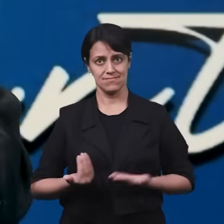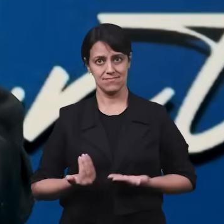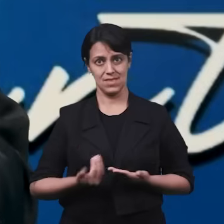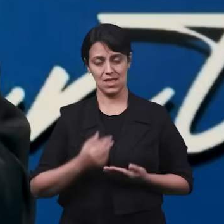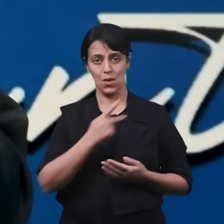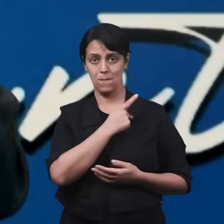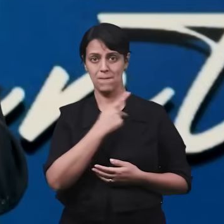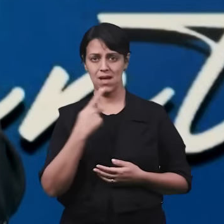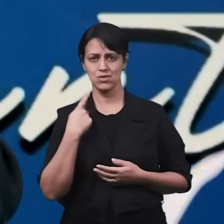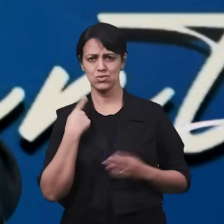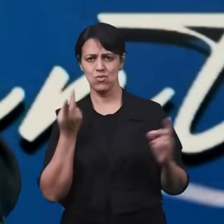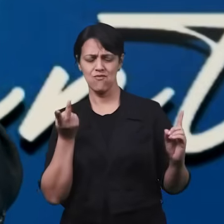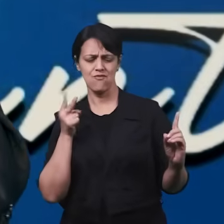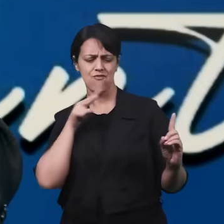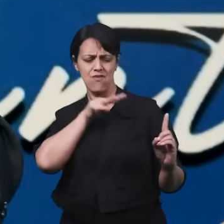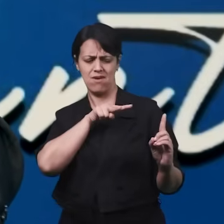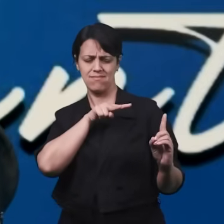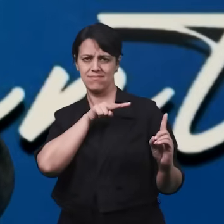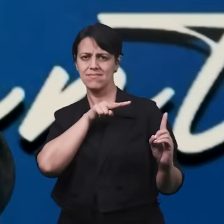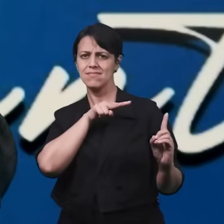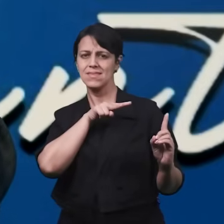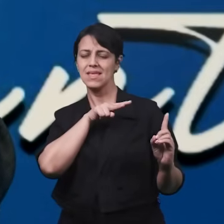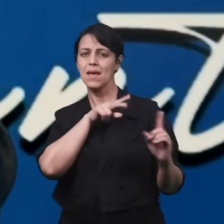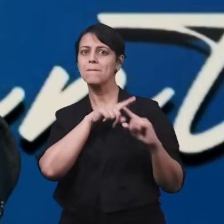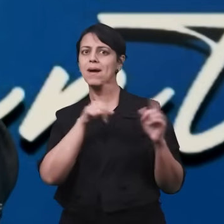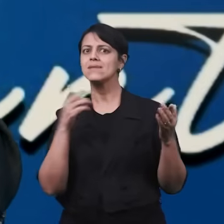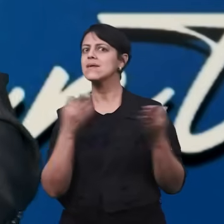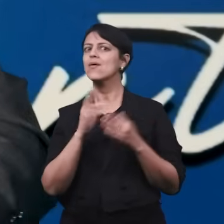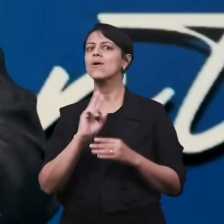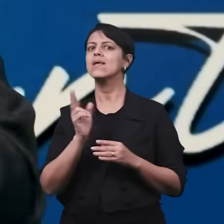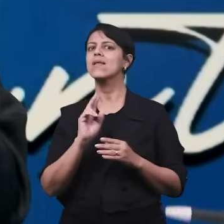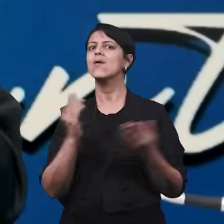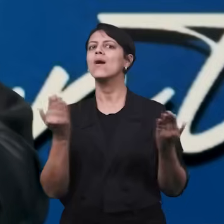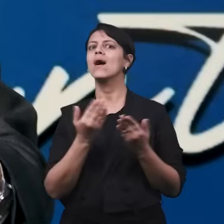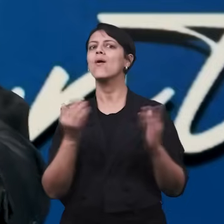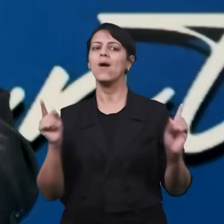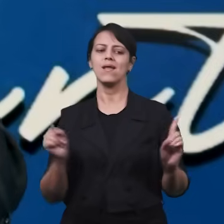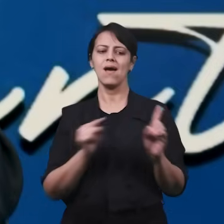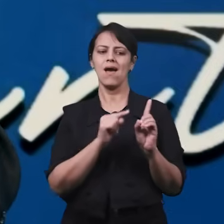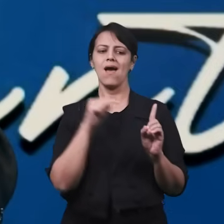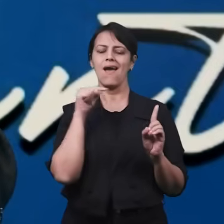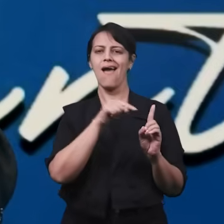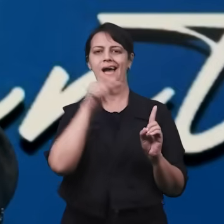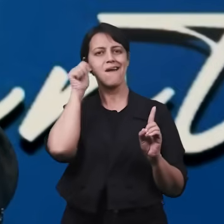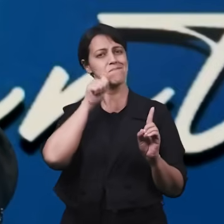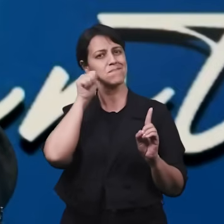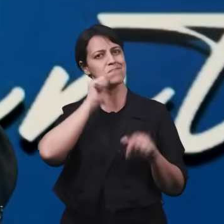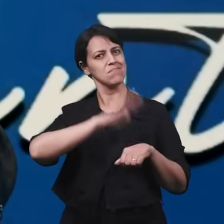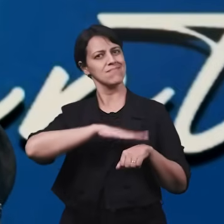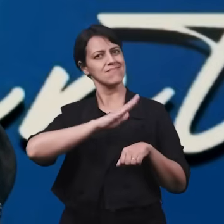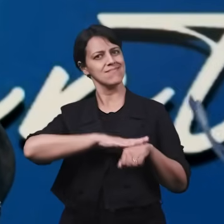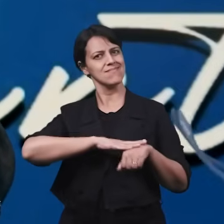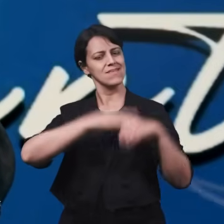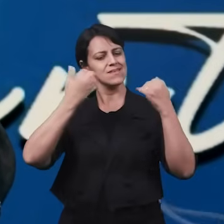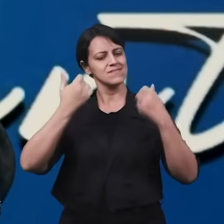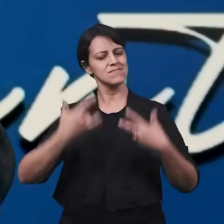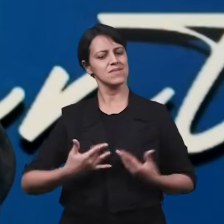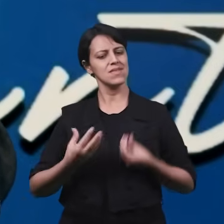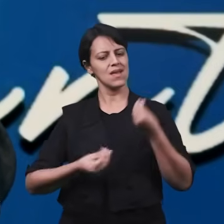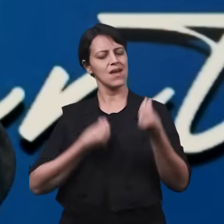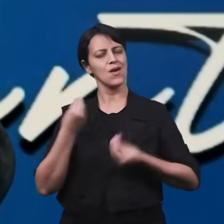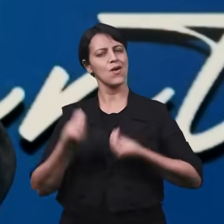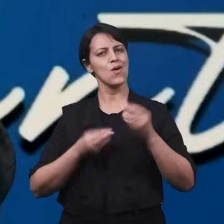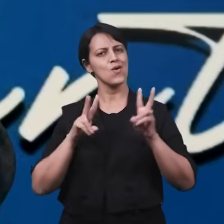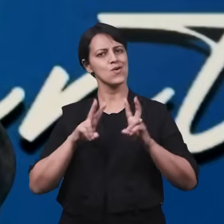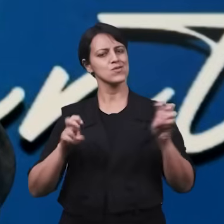do pastor, como o pastor vê. Mas agora não, agora nós trouxemos uma irmã para falar exatamente a respeito da ética na vida das senhoras